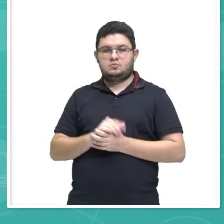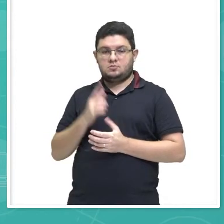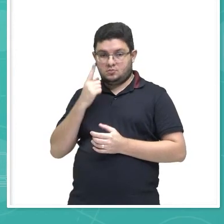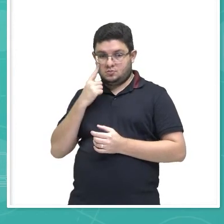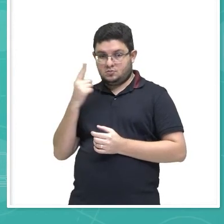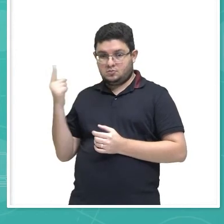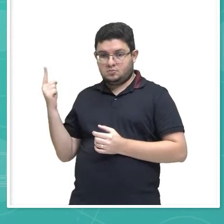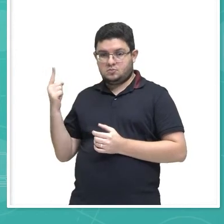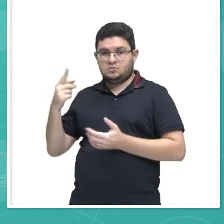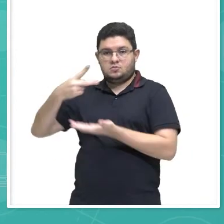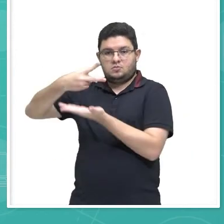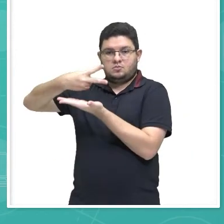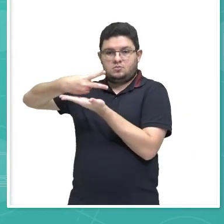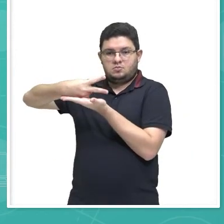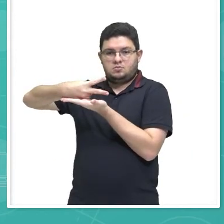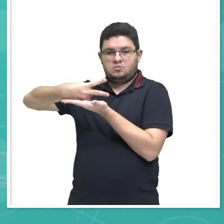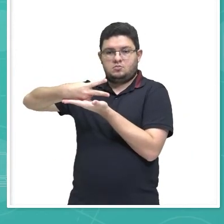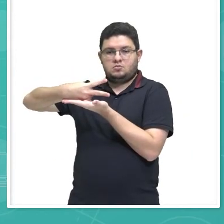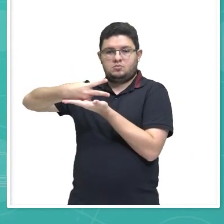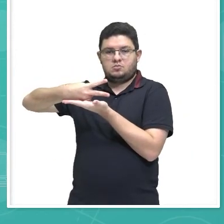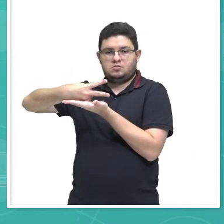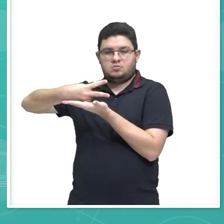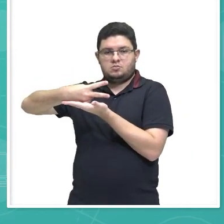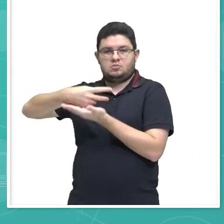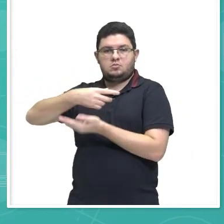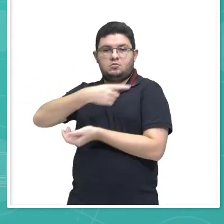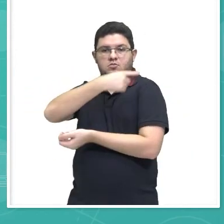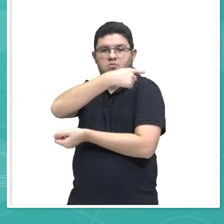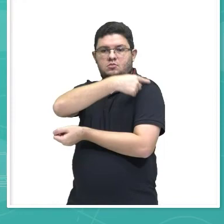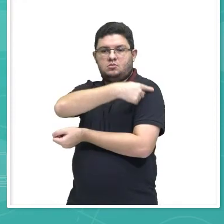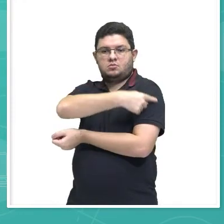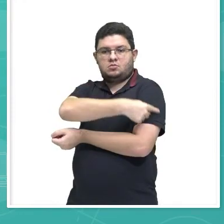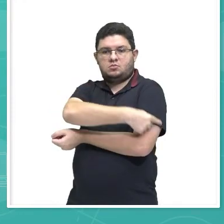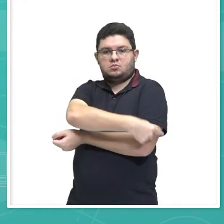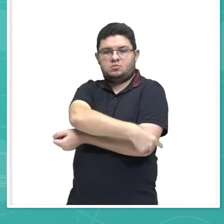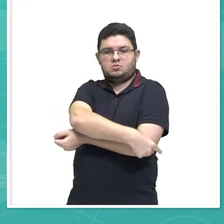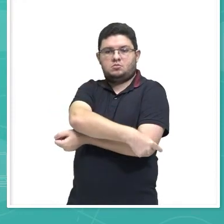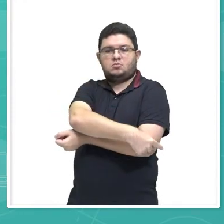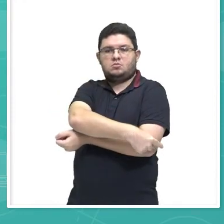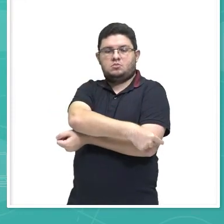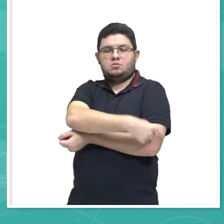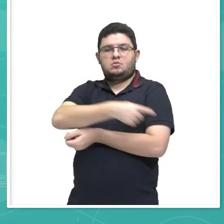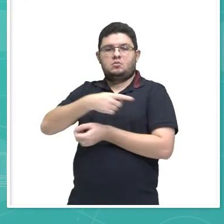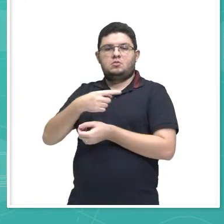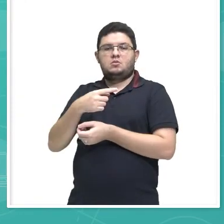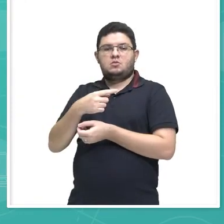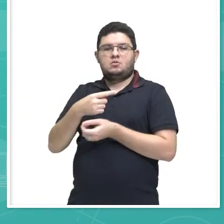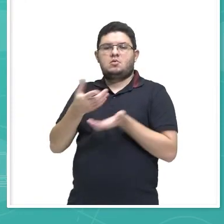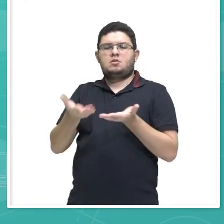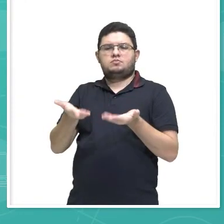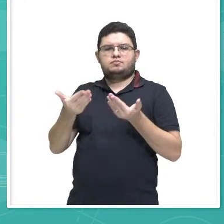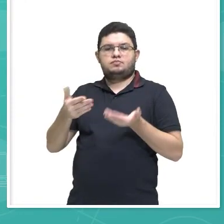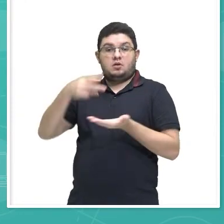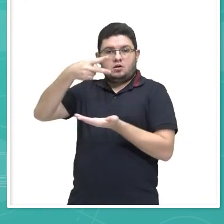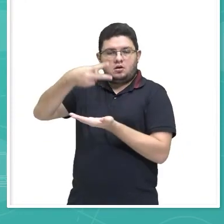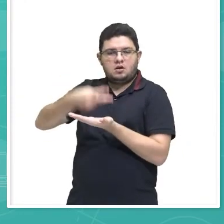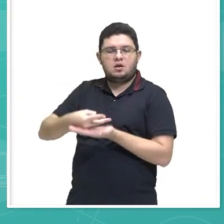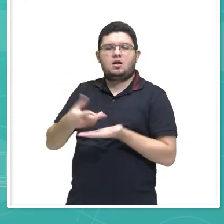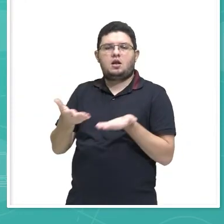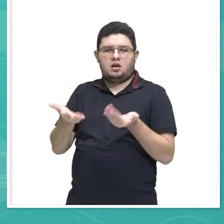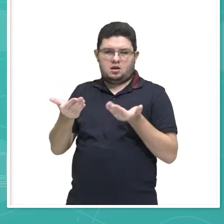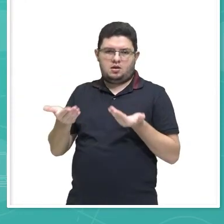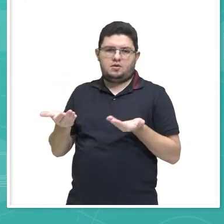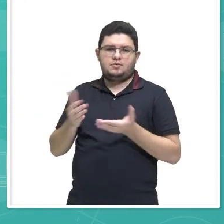maneira, usando toda a extensão do seu tronco para amortecer a queda, olha lá. Então, essa é uma forma de ukemi,